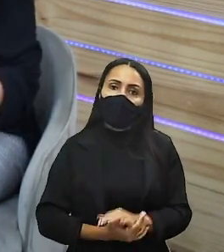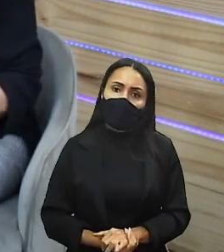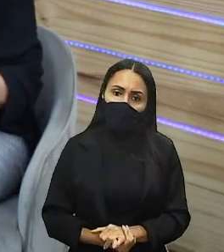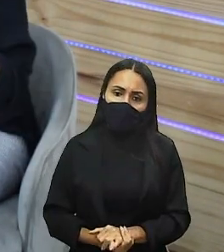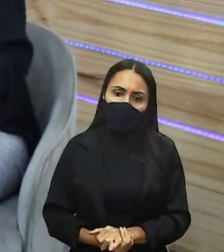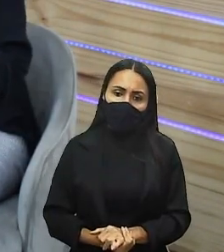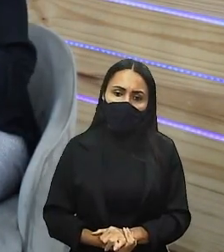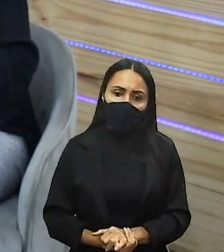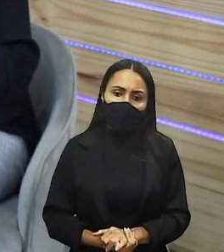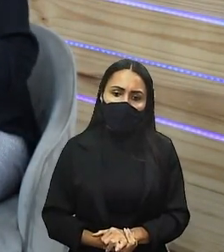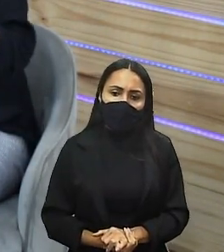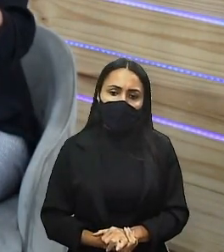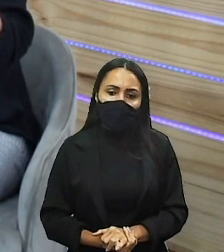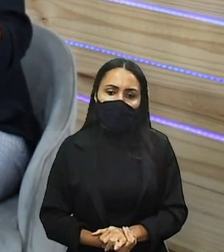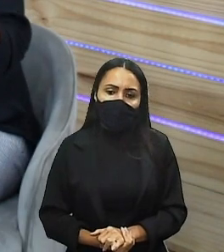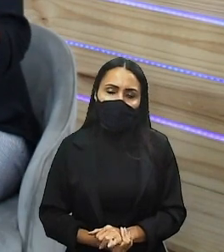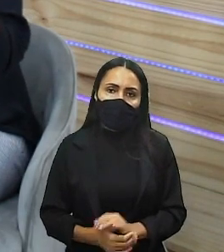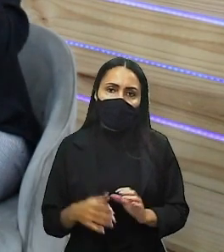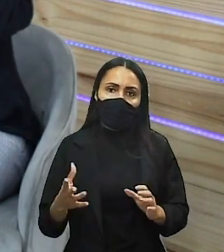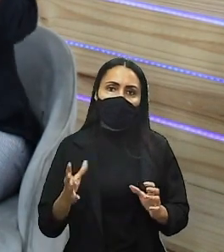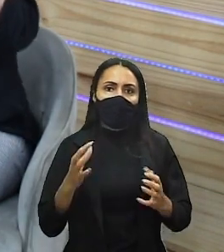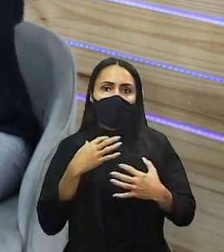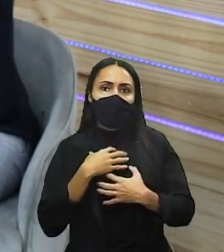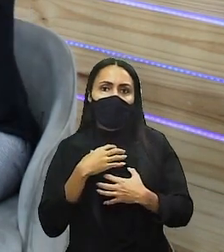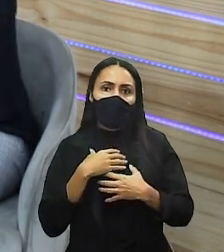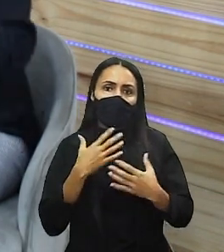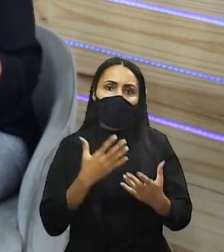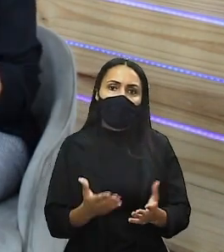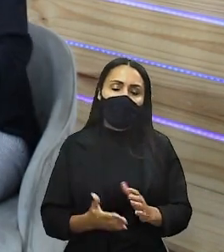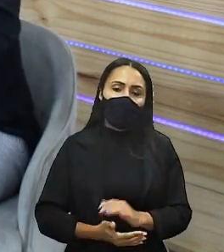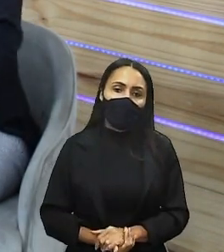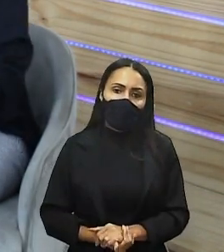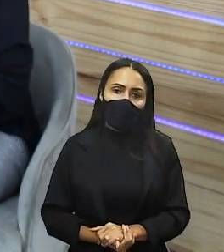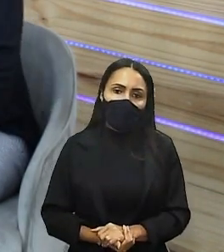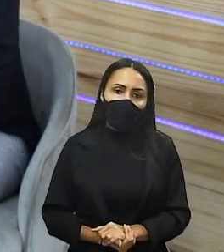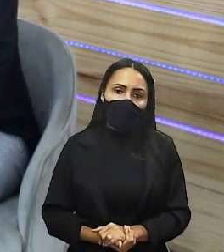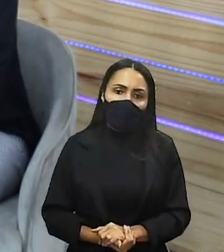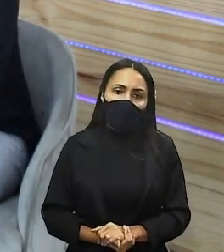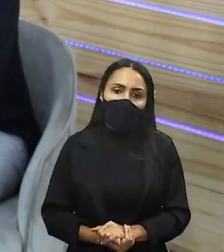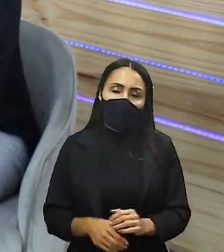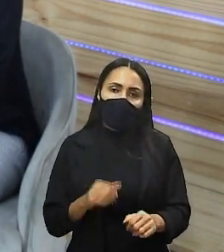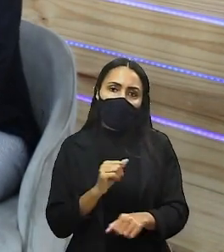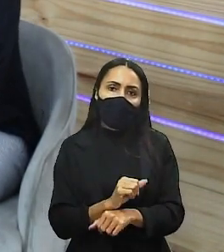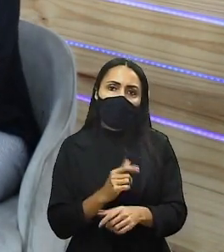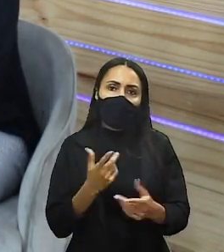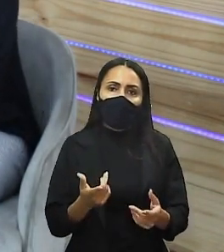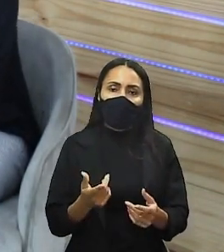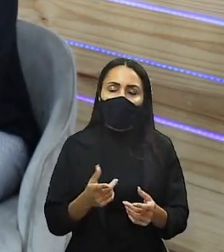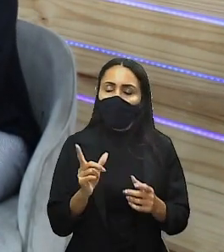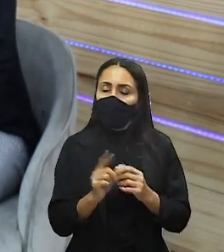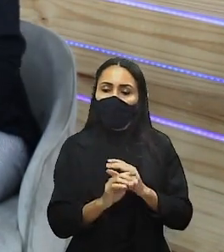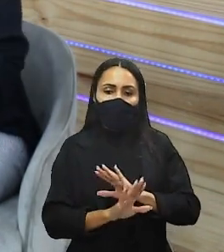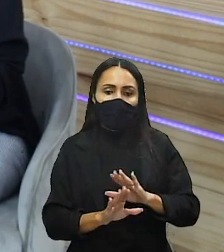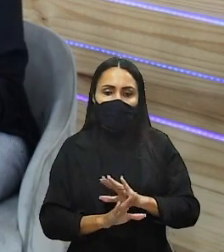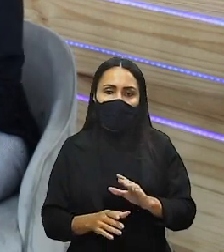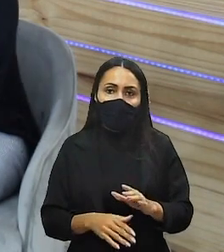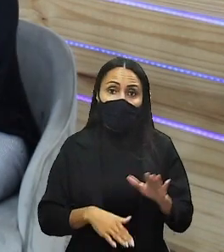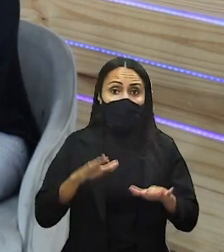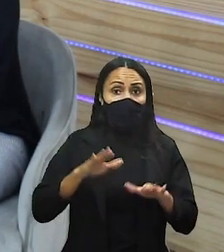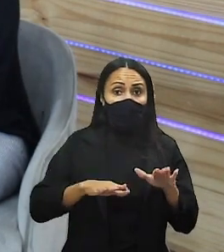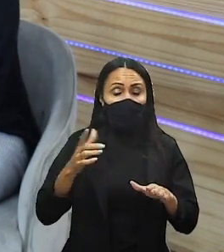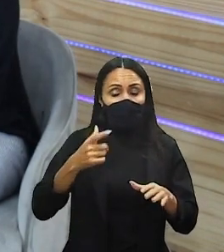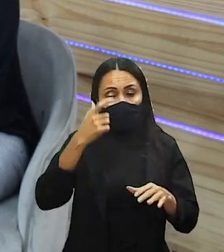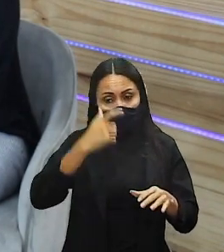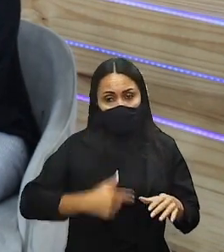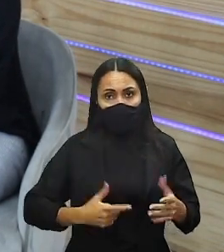assim que a gente puxa eles para lá, para eles se sentir: biblioteca, eu vou para lá. Querem ficar lá na biblioteca o tempo todo, não quer sair. Depende do seu comportamento